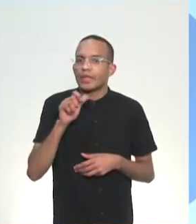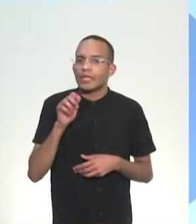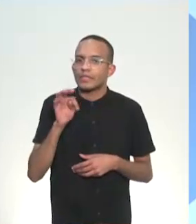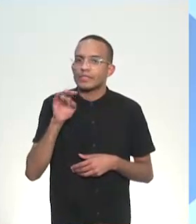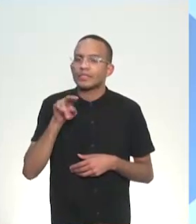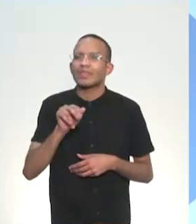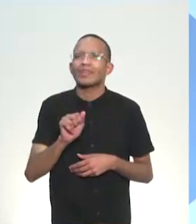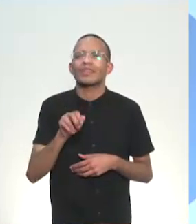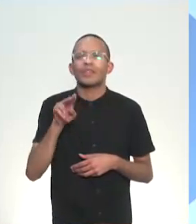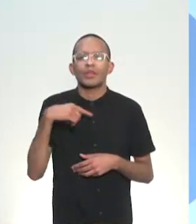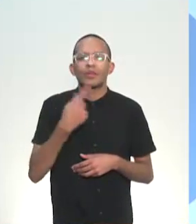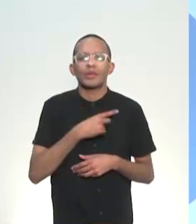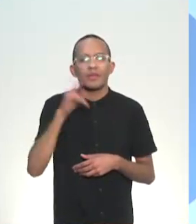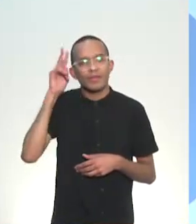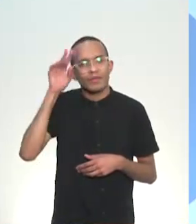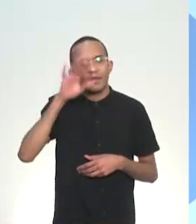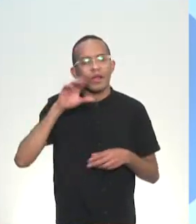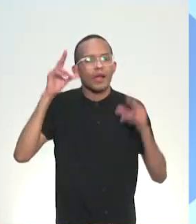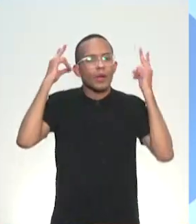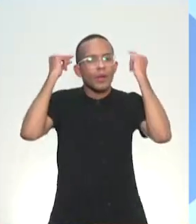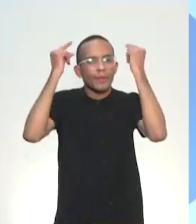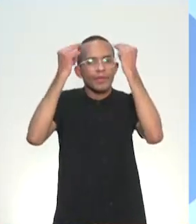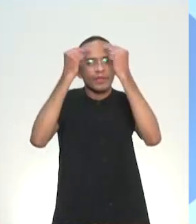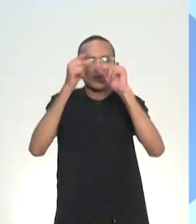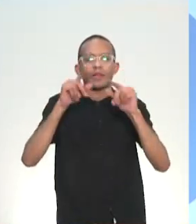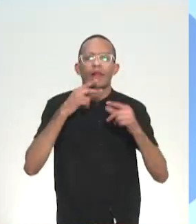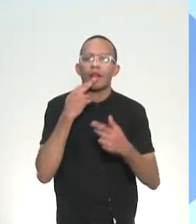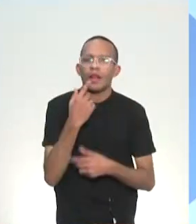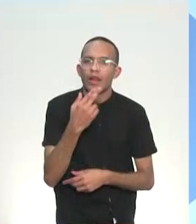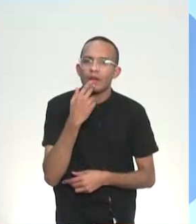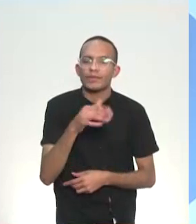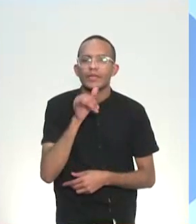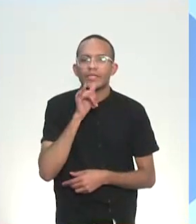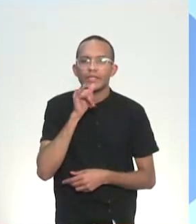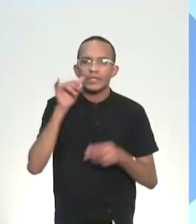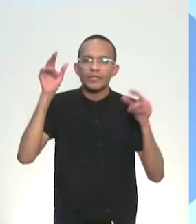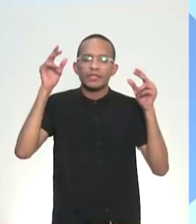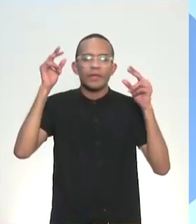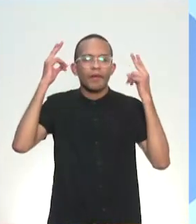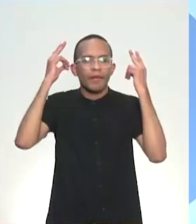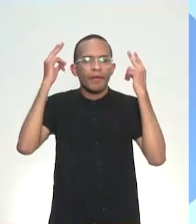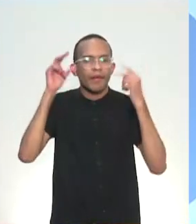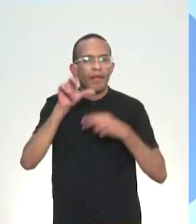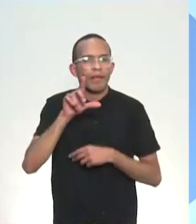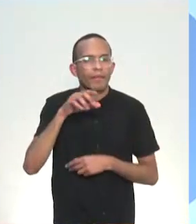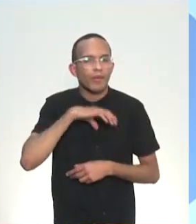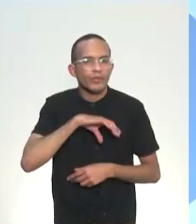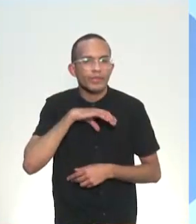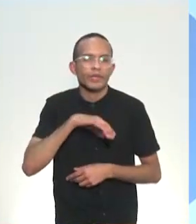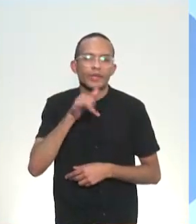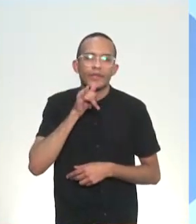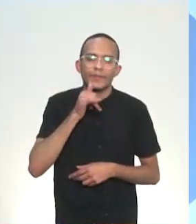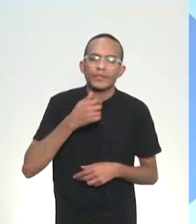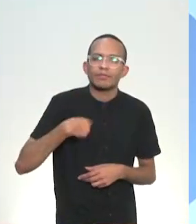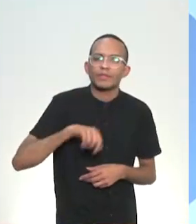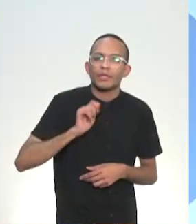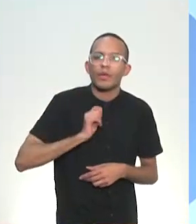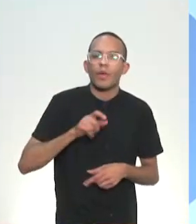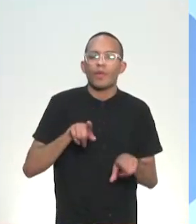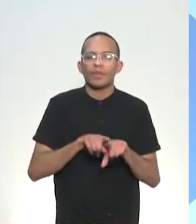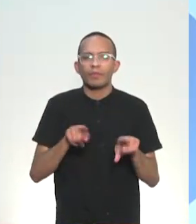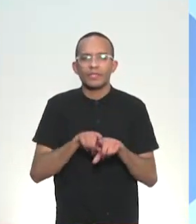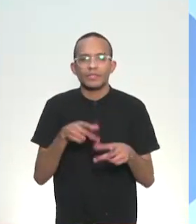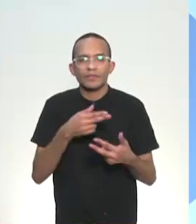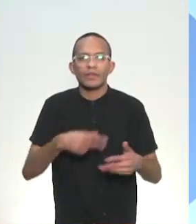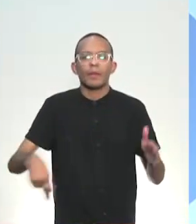gente remonta à questão do Império Romano, né, as línguas latinas, né, o português, o espanhol, que são, né,